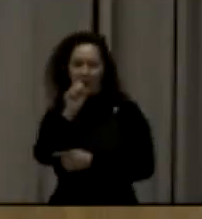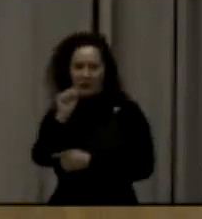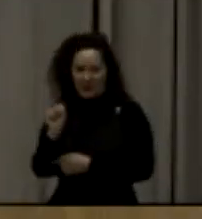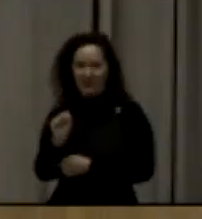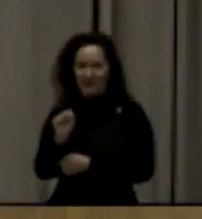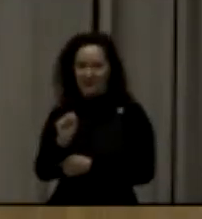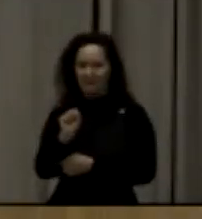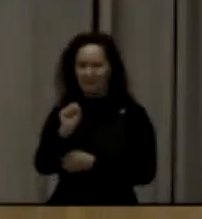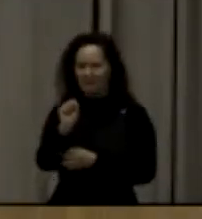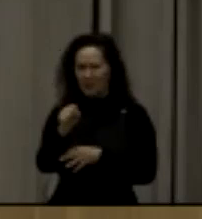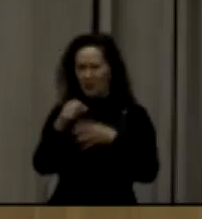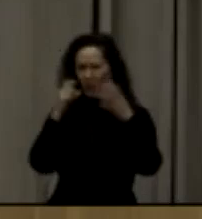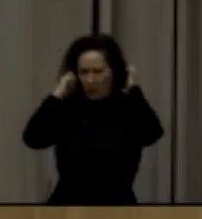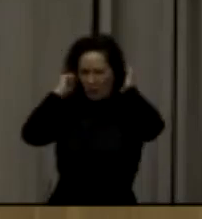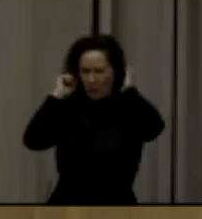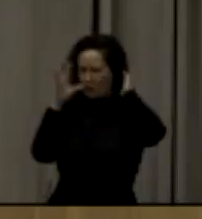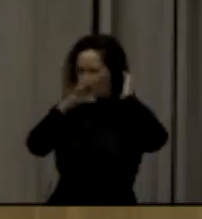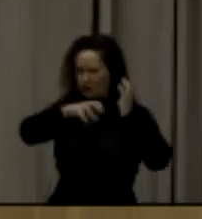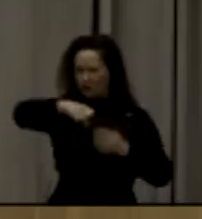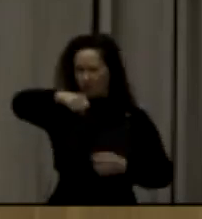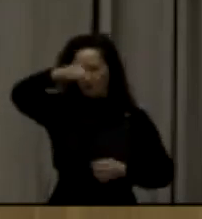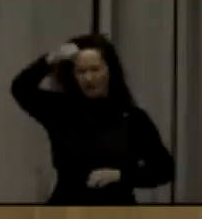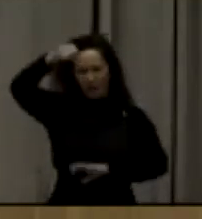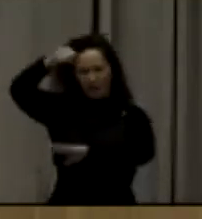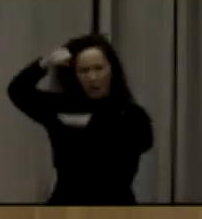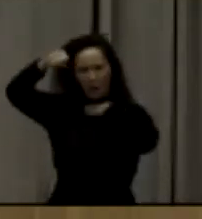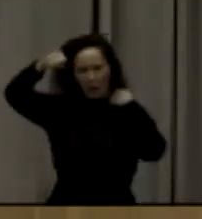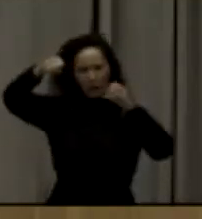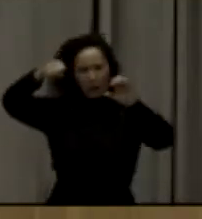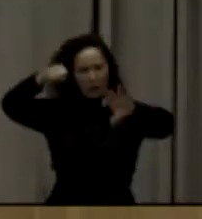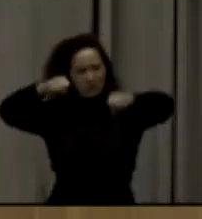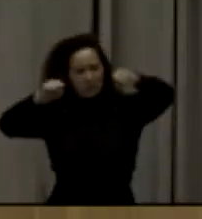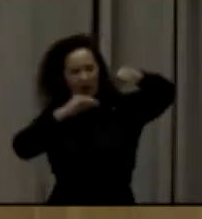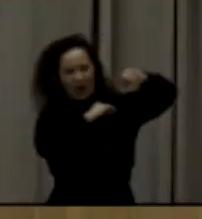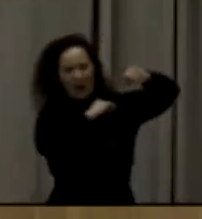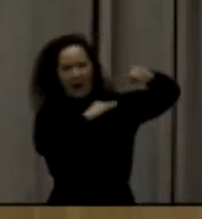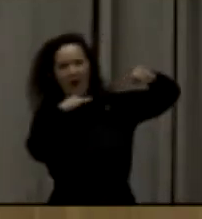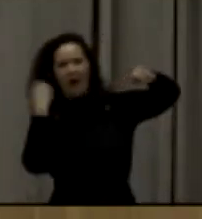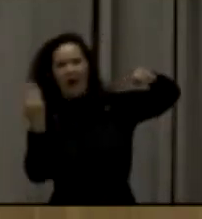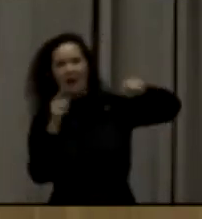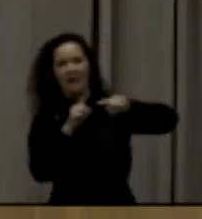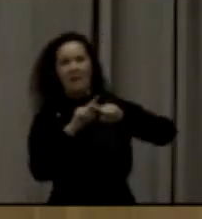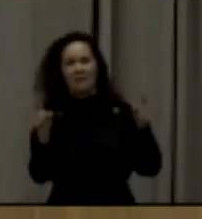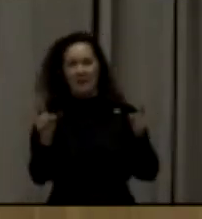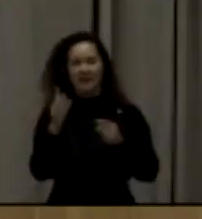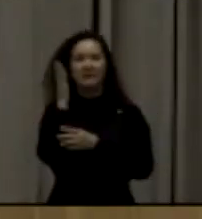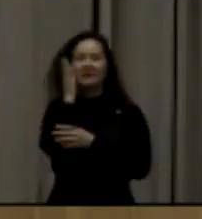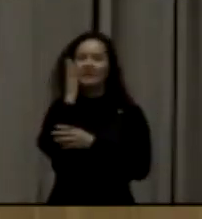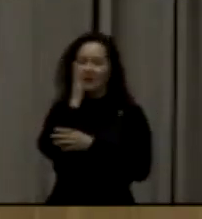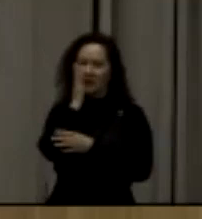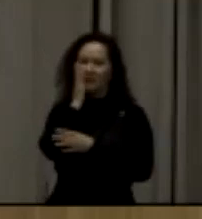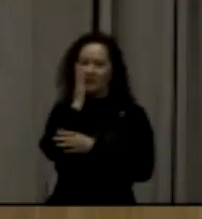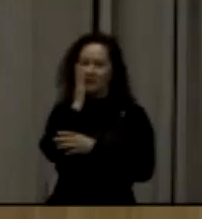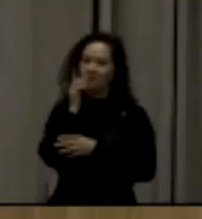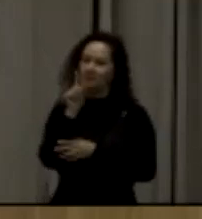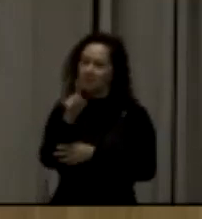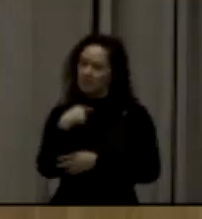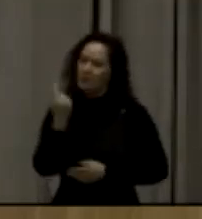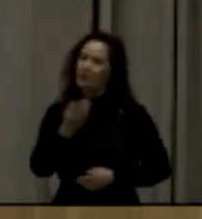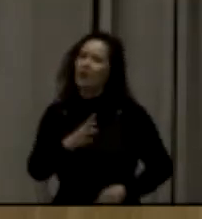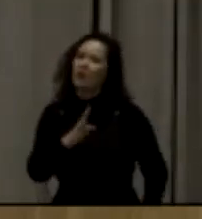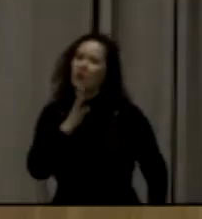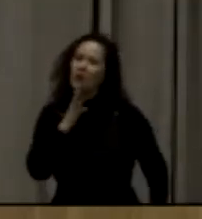pegou aqui pelo cabelo e cortou a cabeça dele. Mas veja, esses laboratórios que